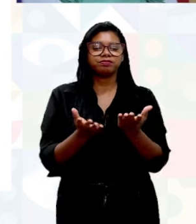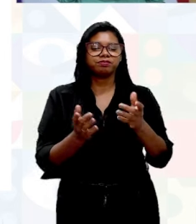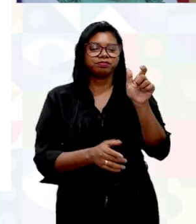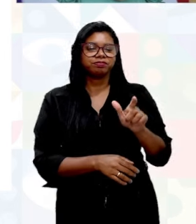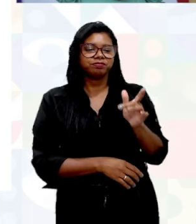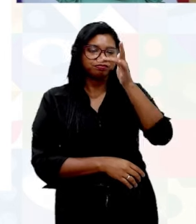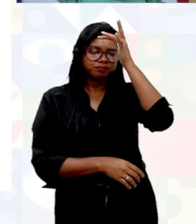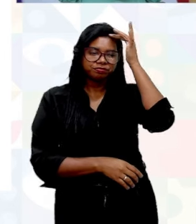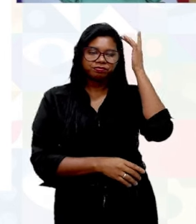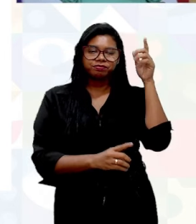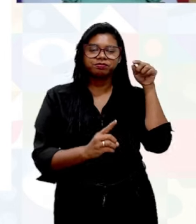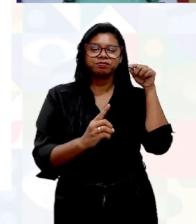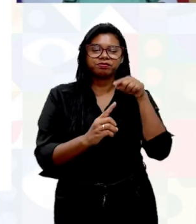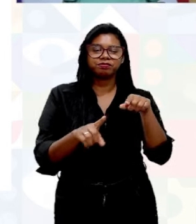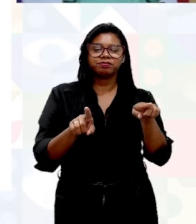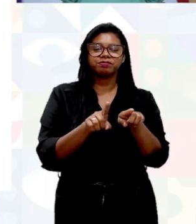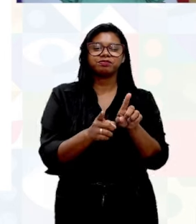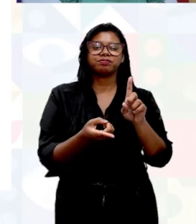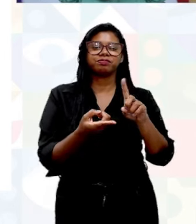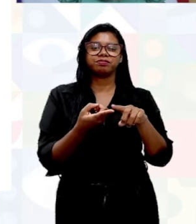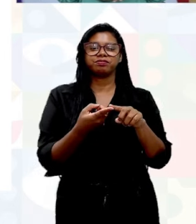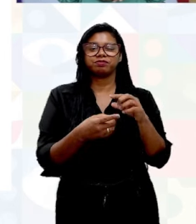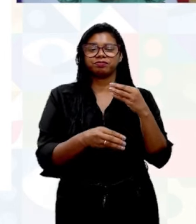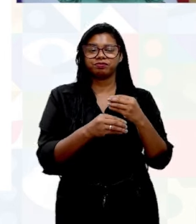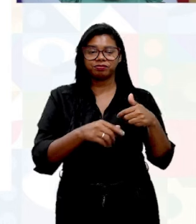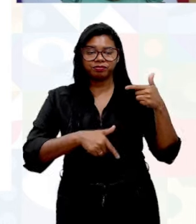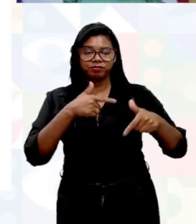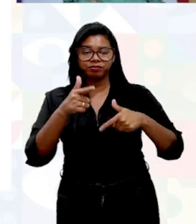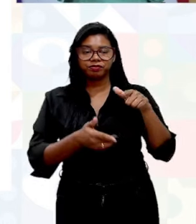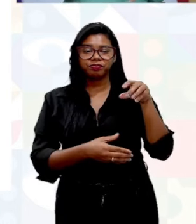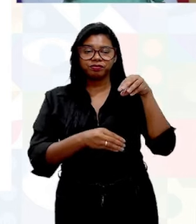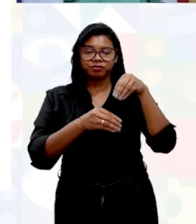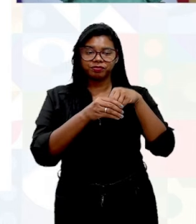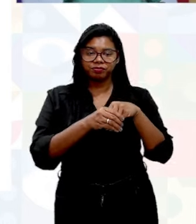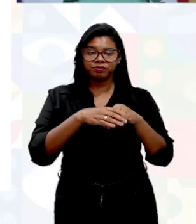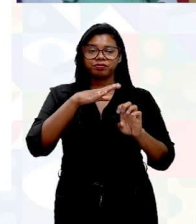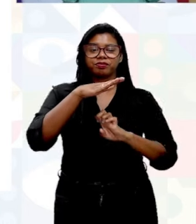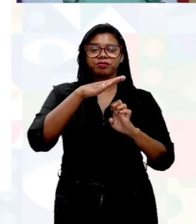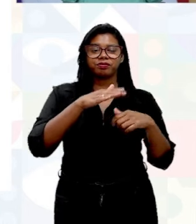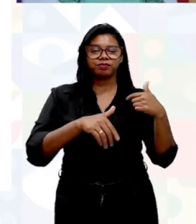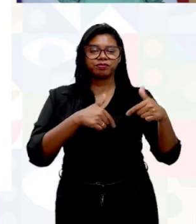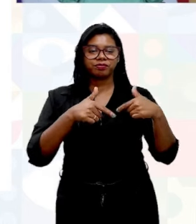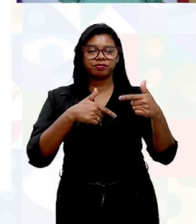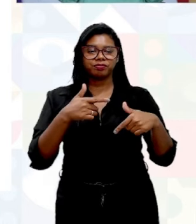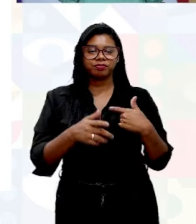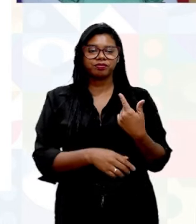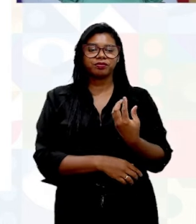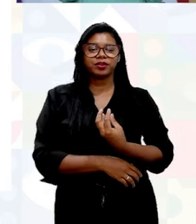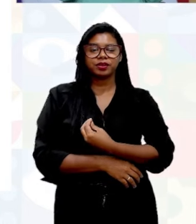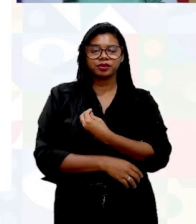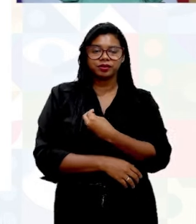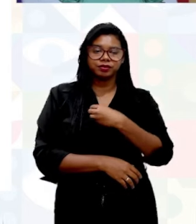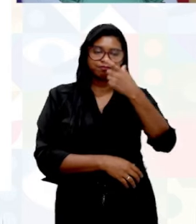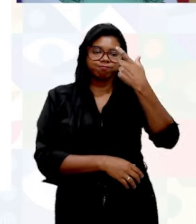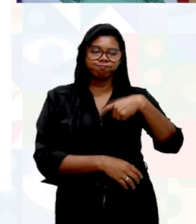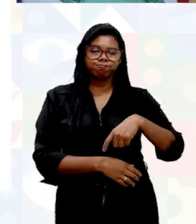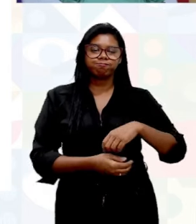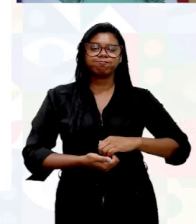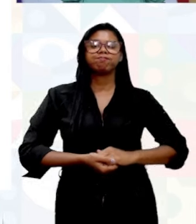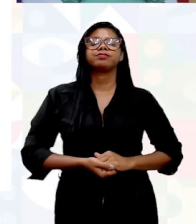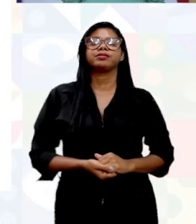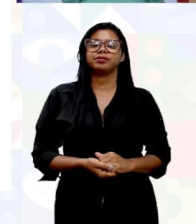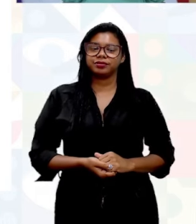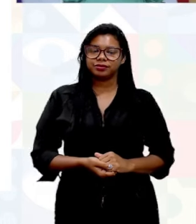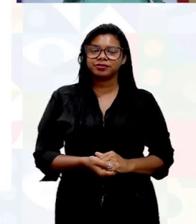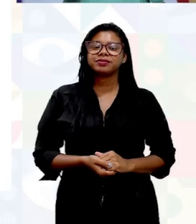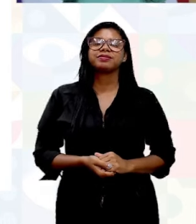ponto de vista, ou no seu ambiente de trabalho, ou ali da sua vida pessoal. Tenho certeza que em